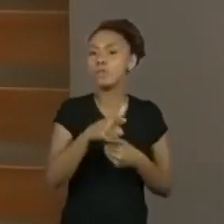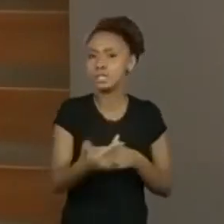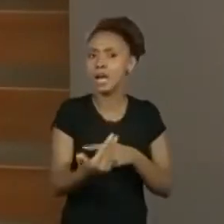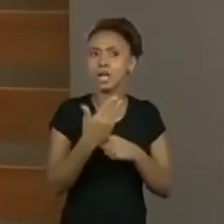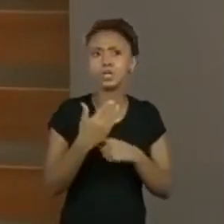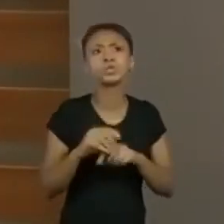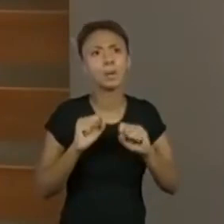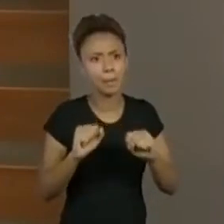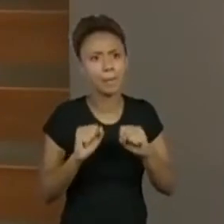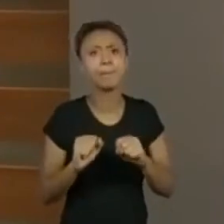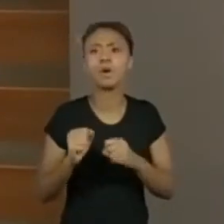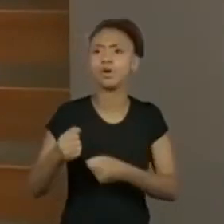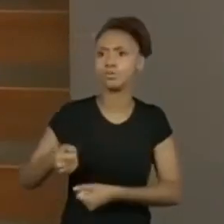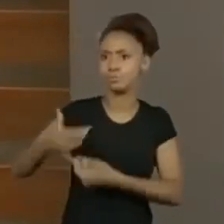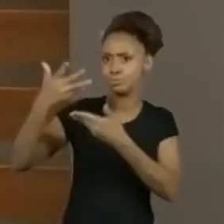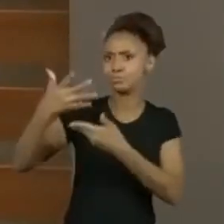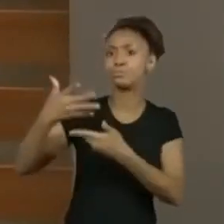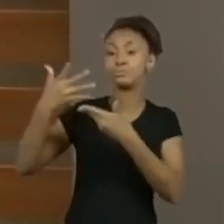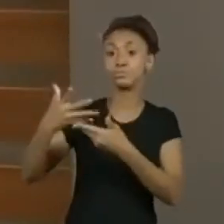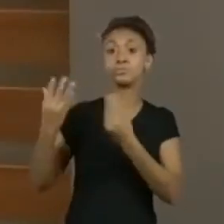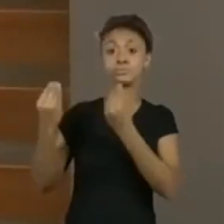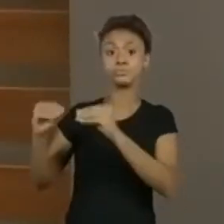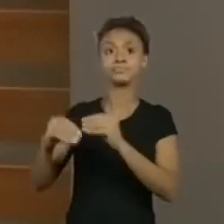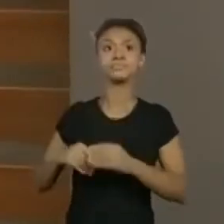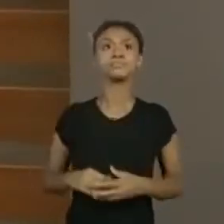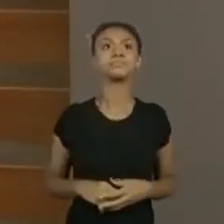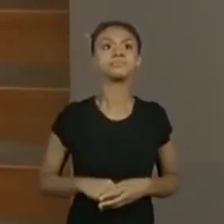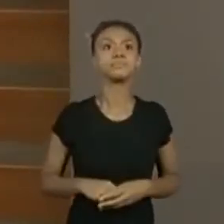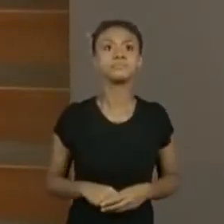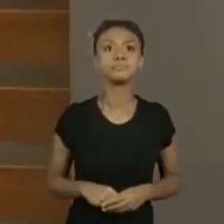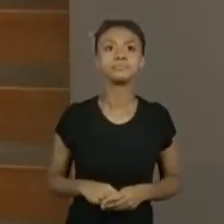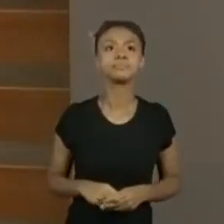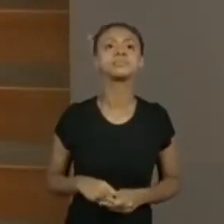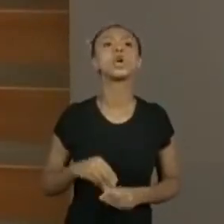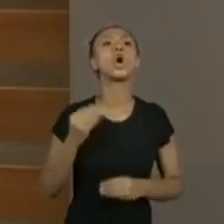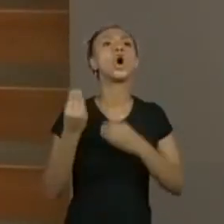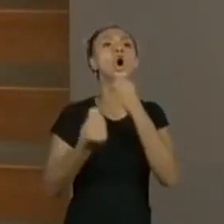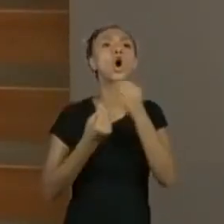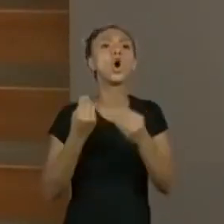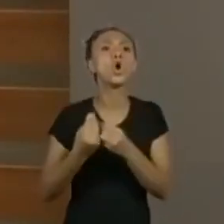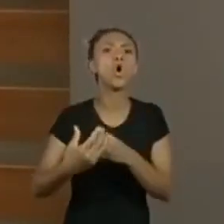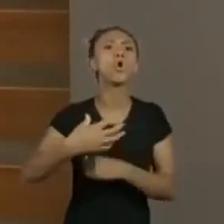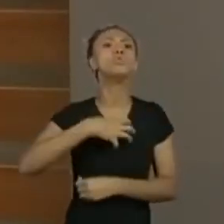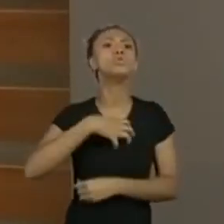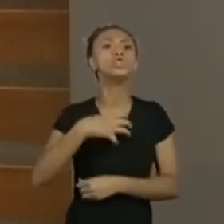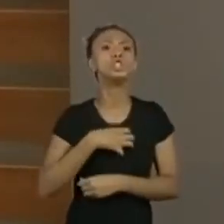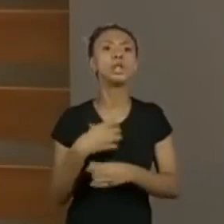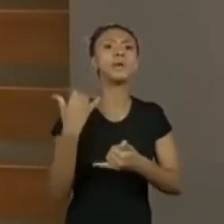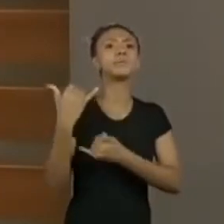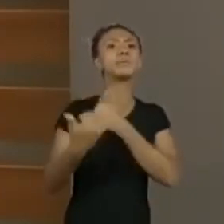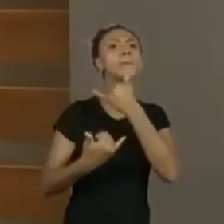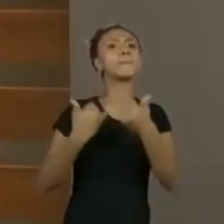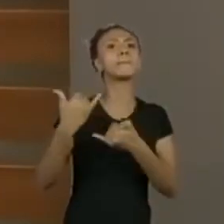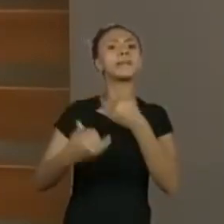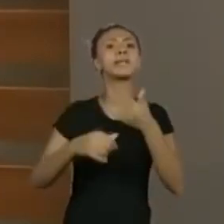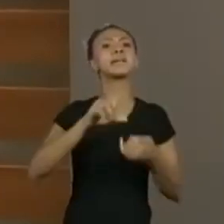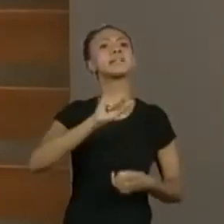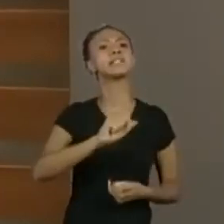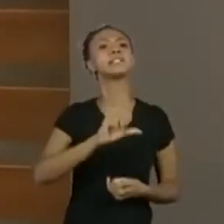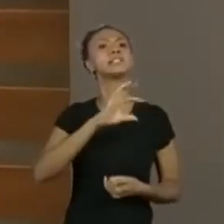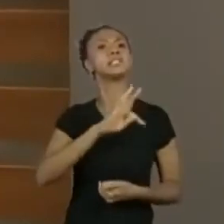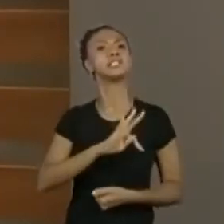vão falando aí mesmo. Passo a passo as orientações de como